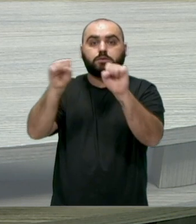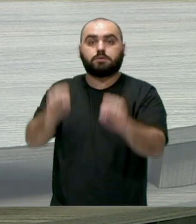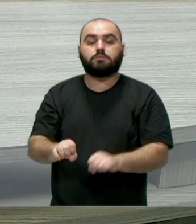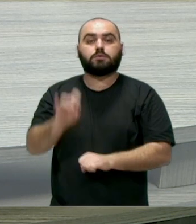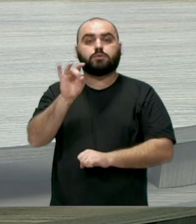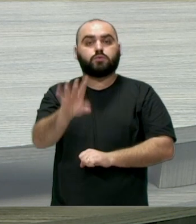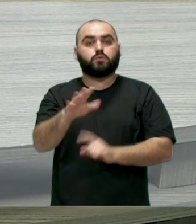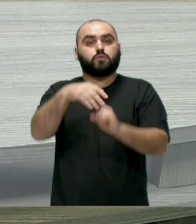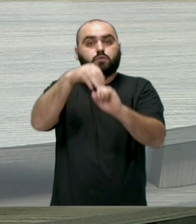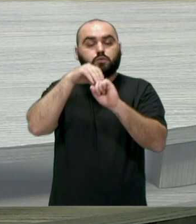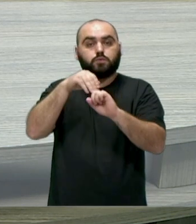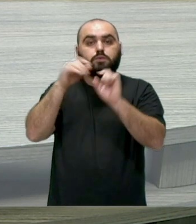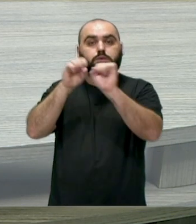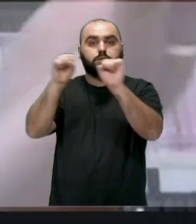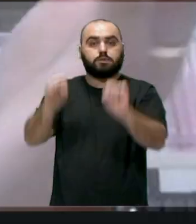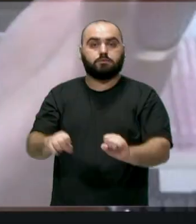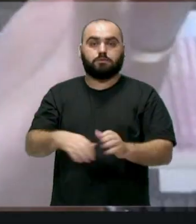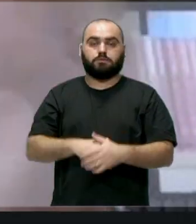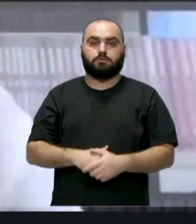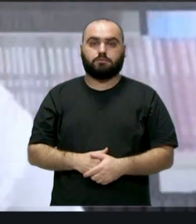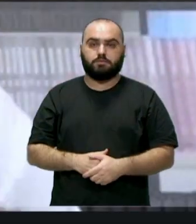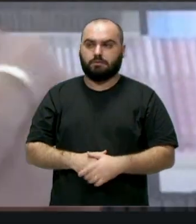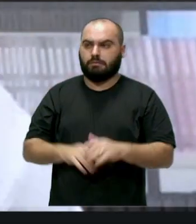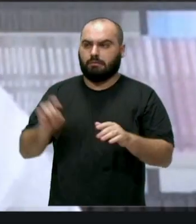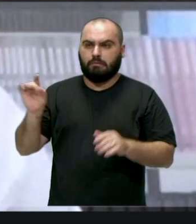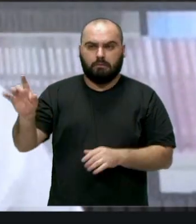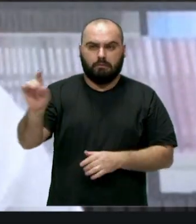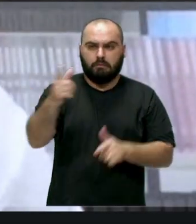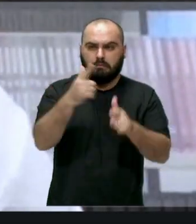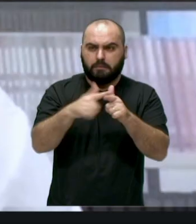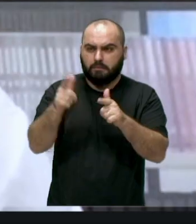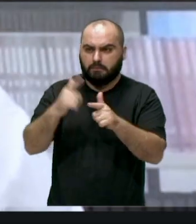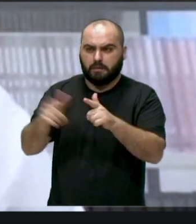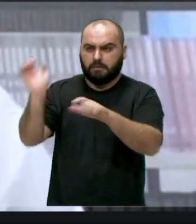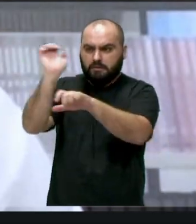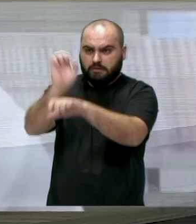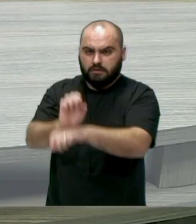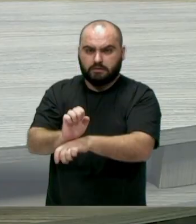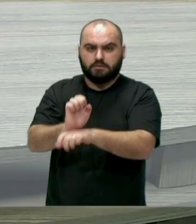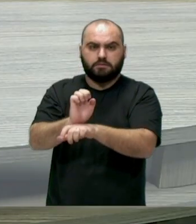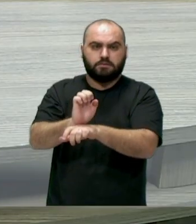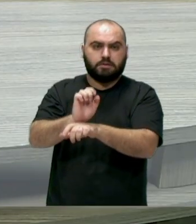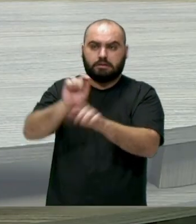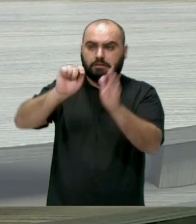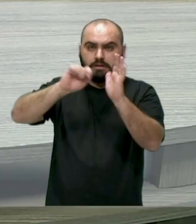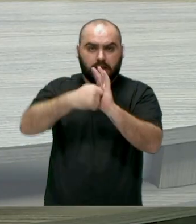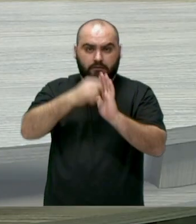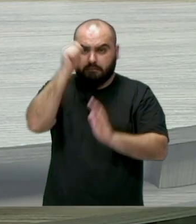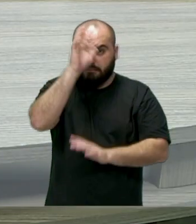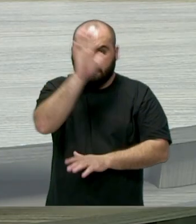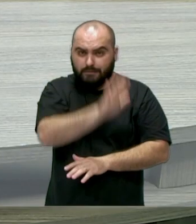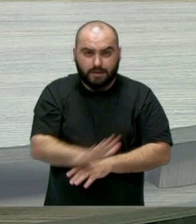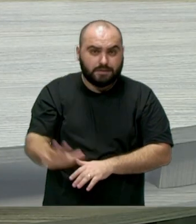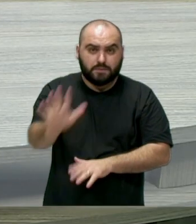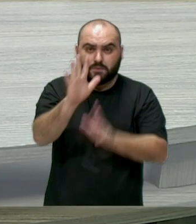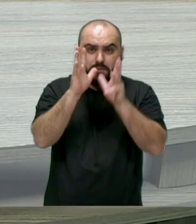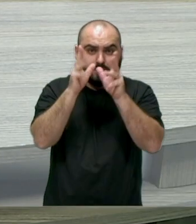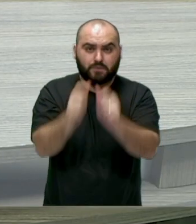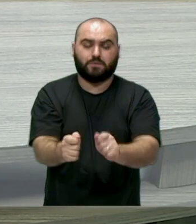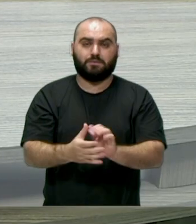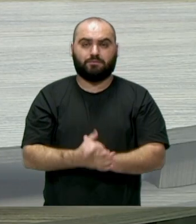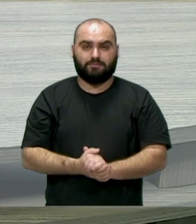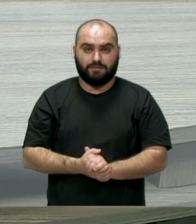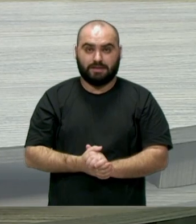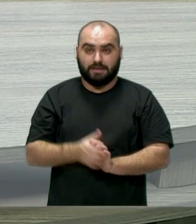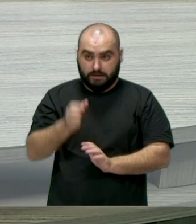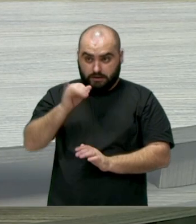apurador e se qualquer problema que dê em qualquer dos estados trava o resultado do Brasil inteiro. Ao passo que se você fizer